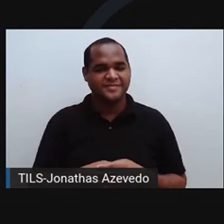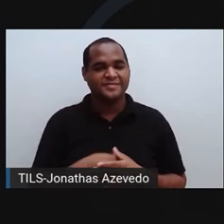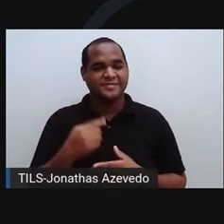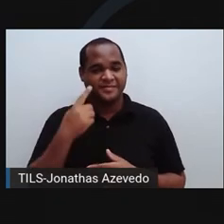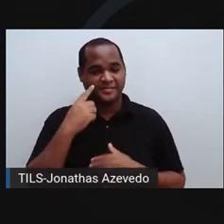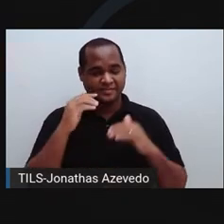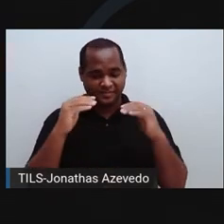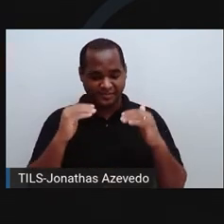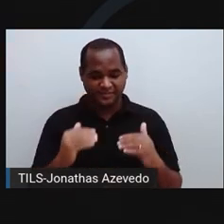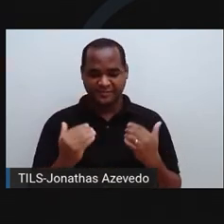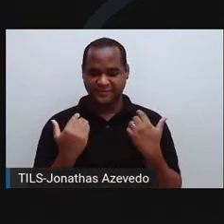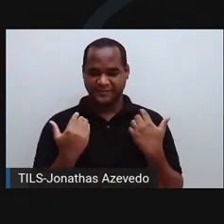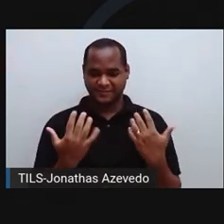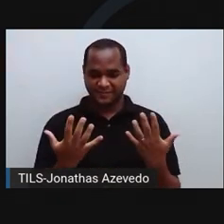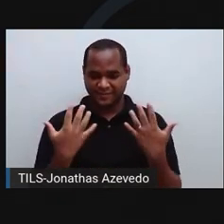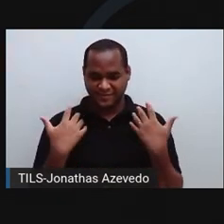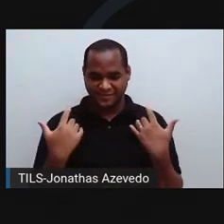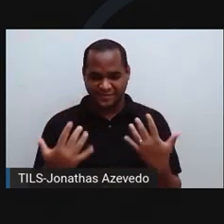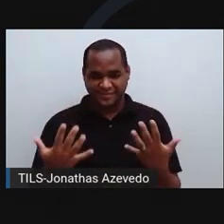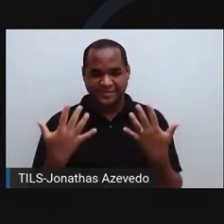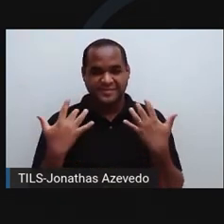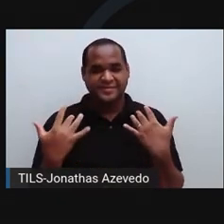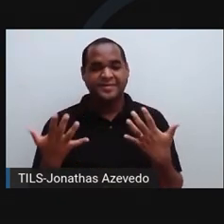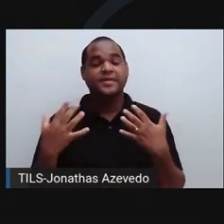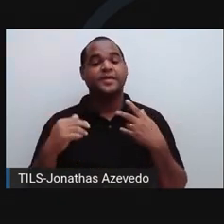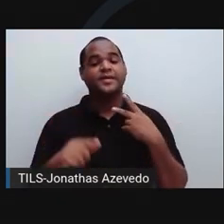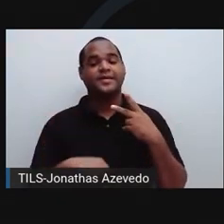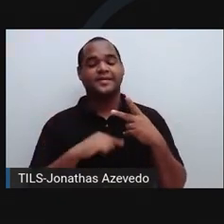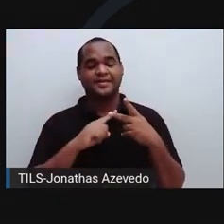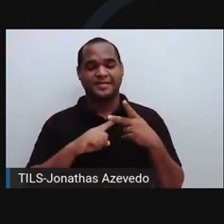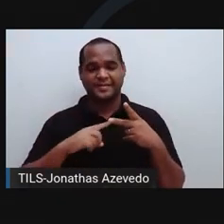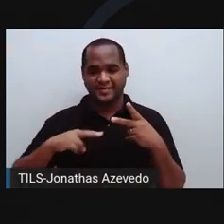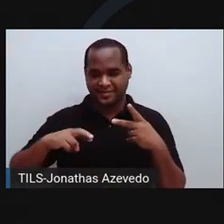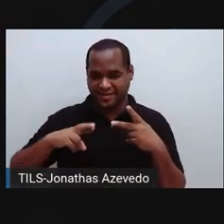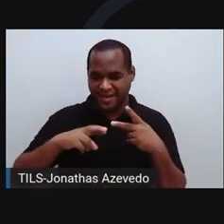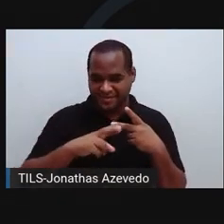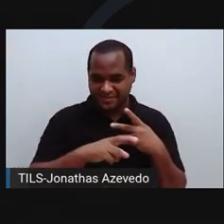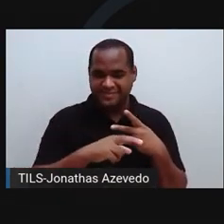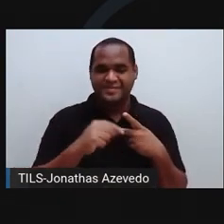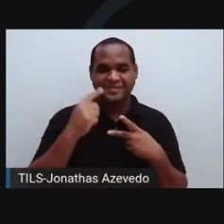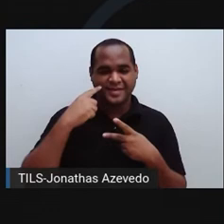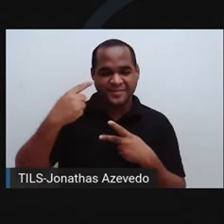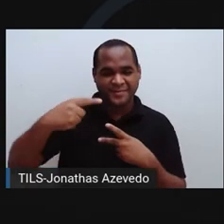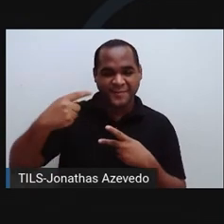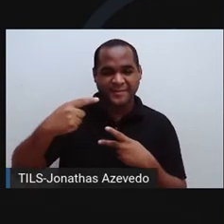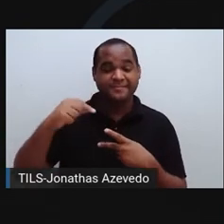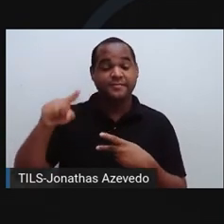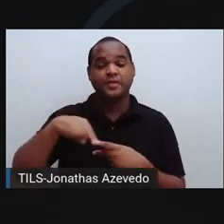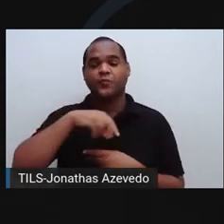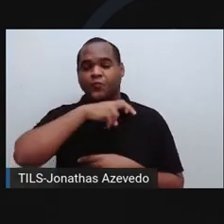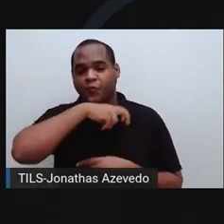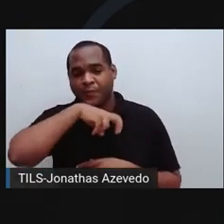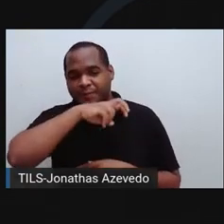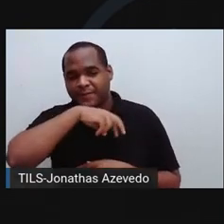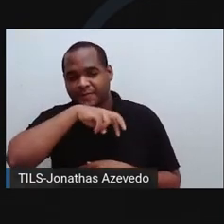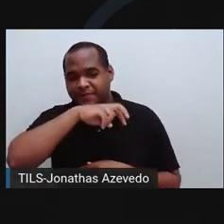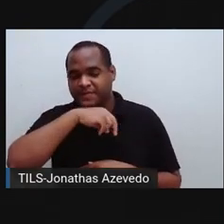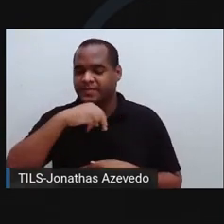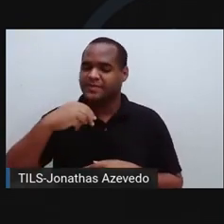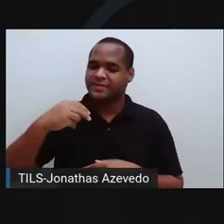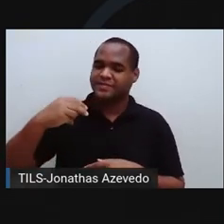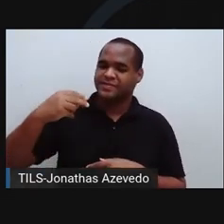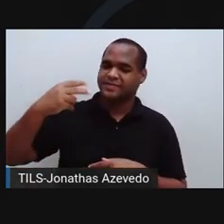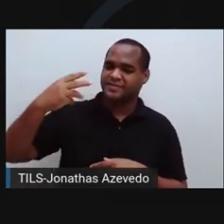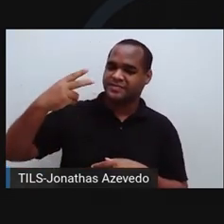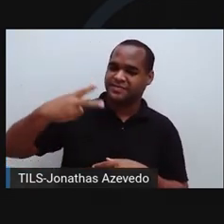trigo é o produtor, o rato é o consumidor primário e a cobra é o consumidor